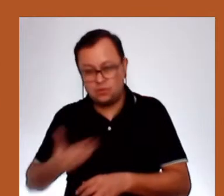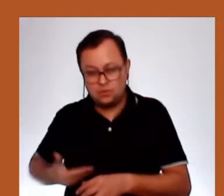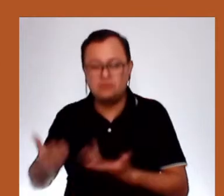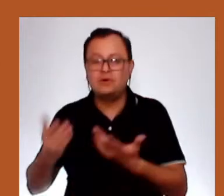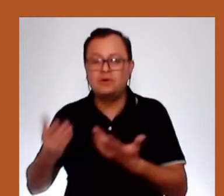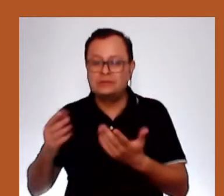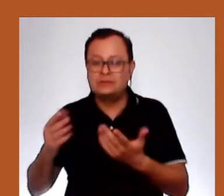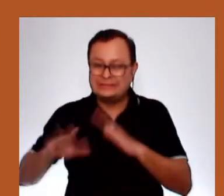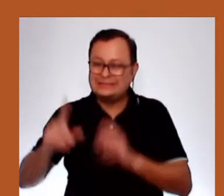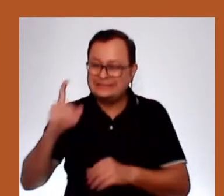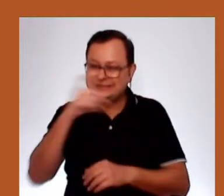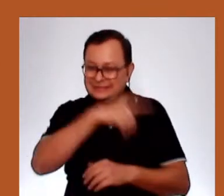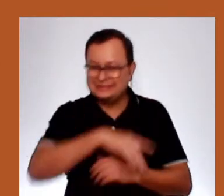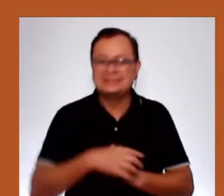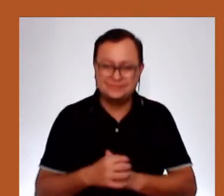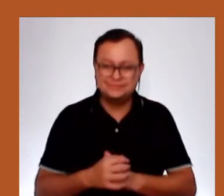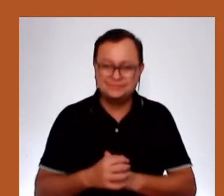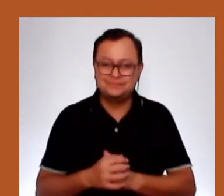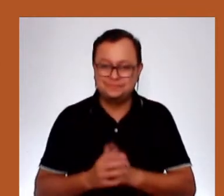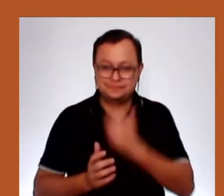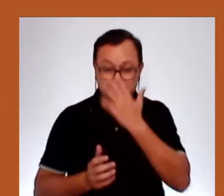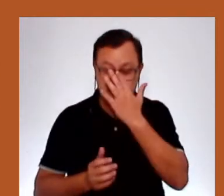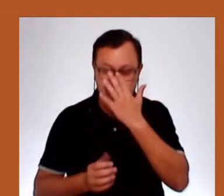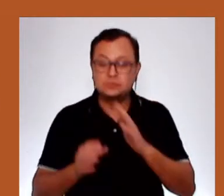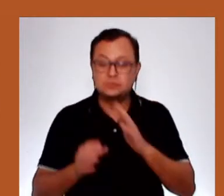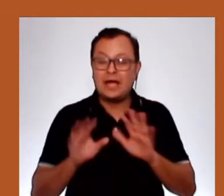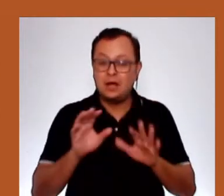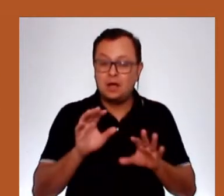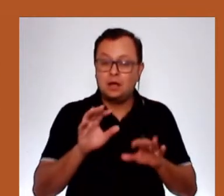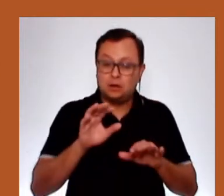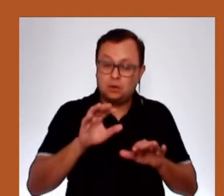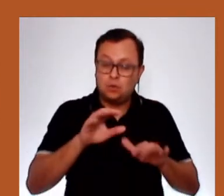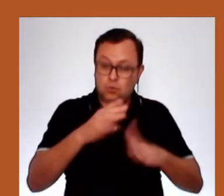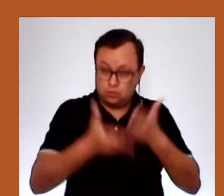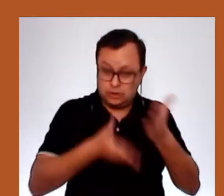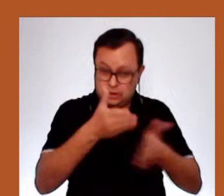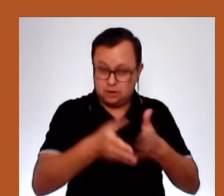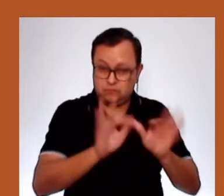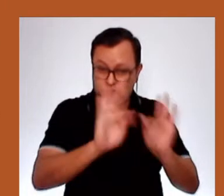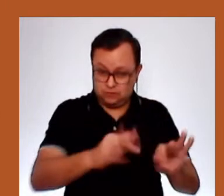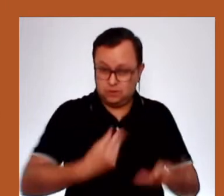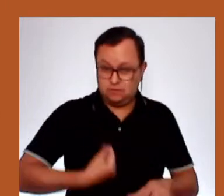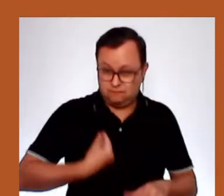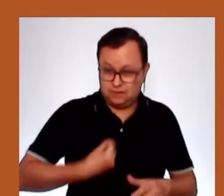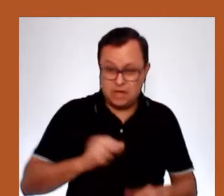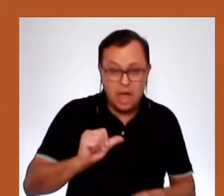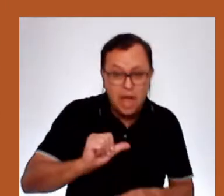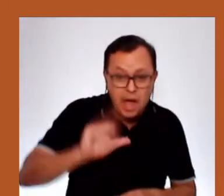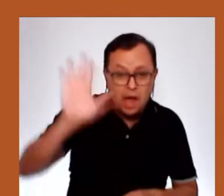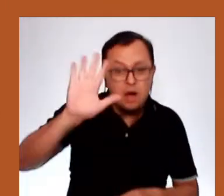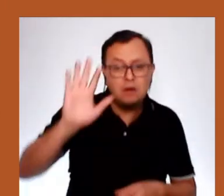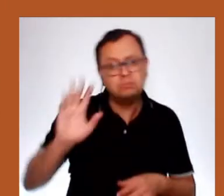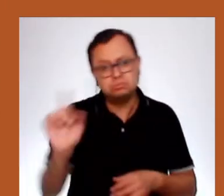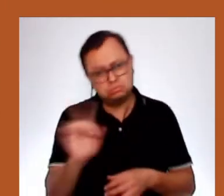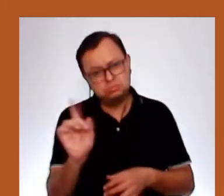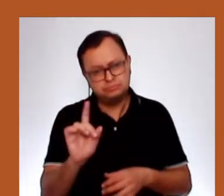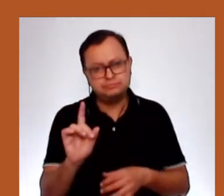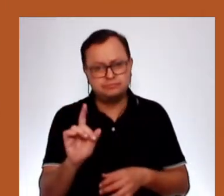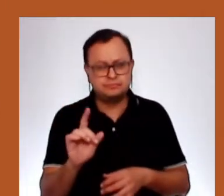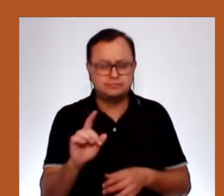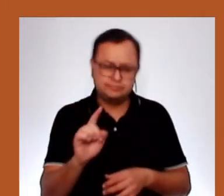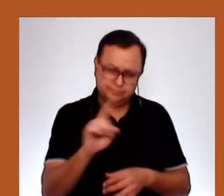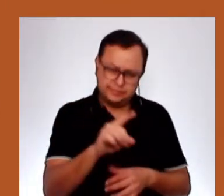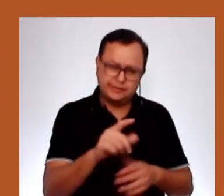paliativo nem é mais caro do que os outros cuidados, como já conhecemos, né? Ele tem que ser complementar